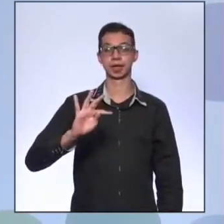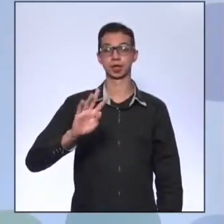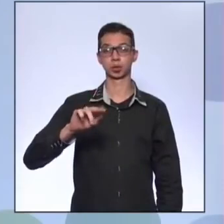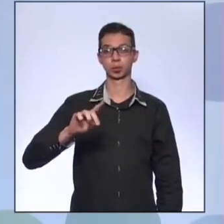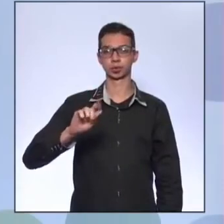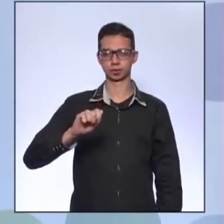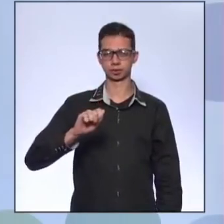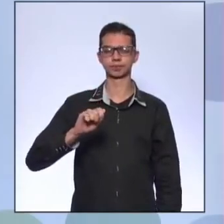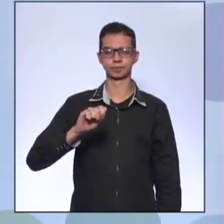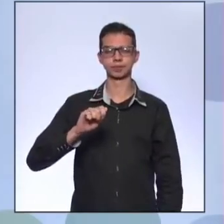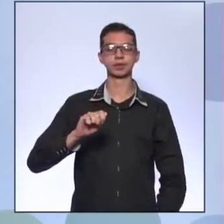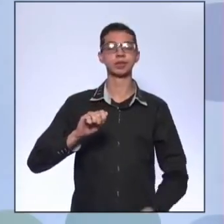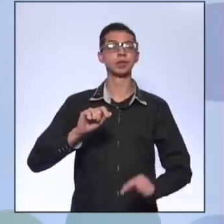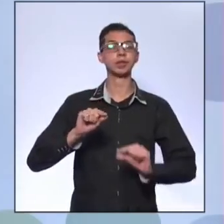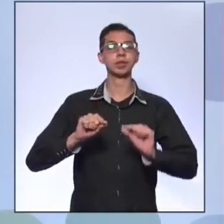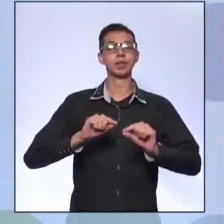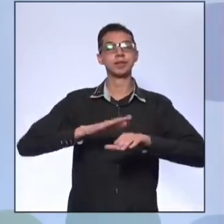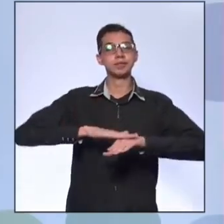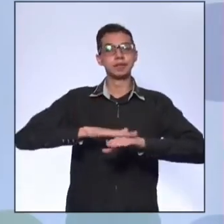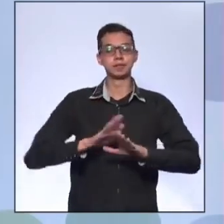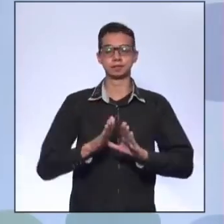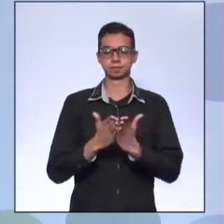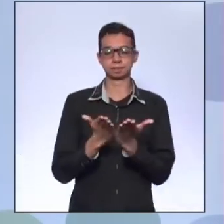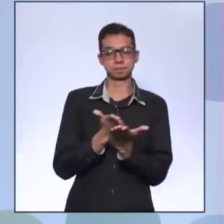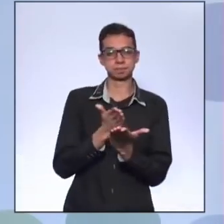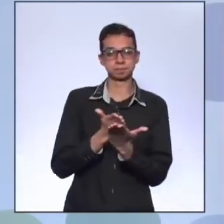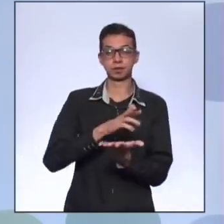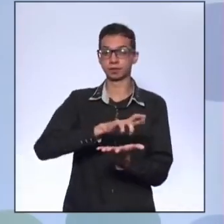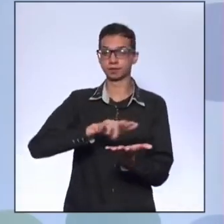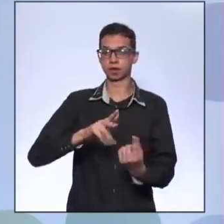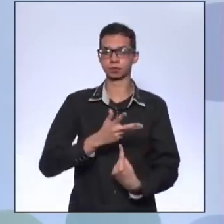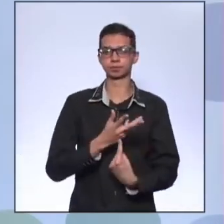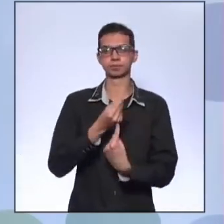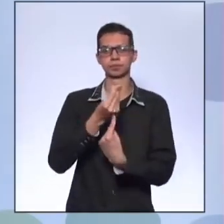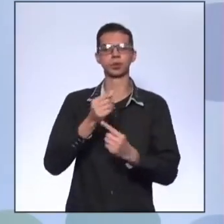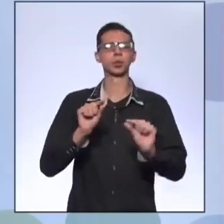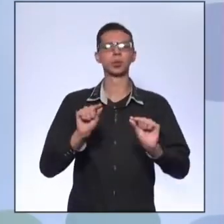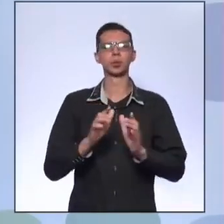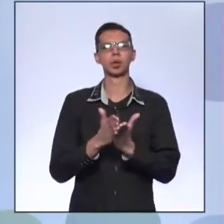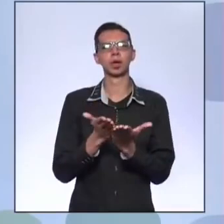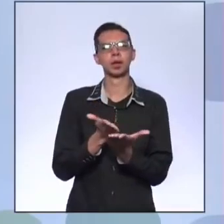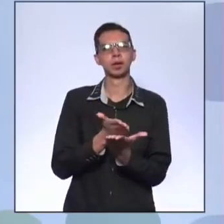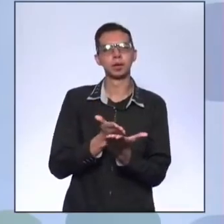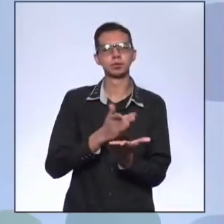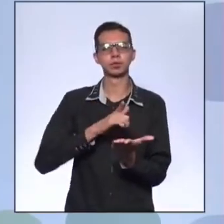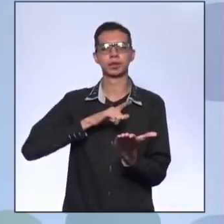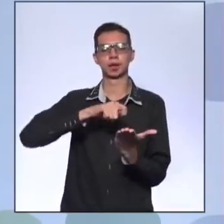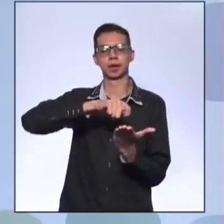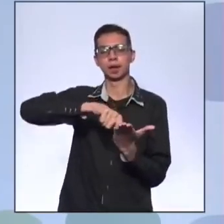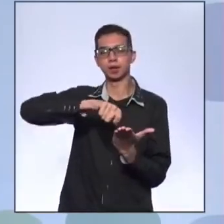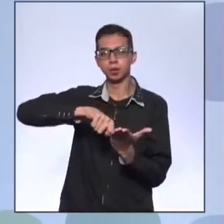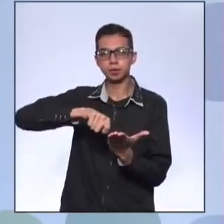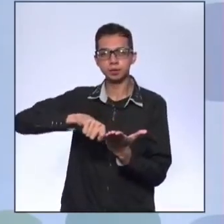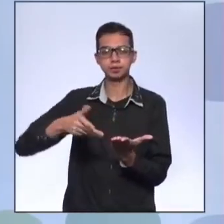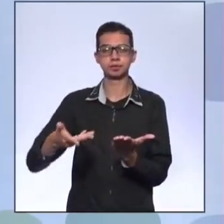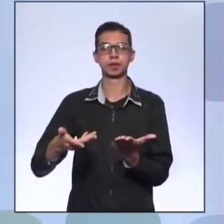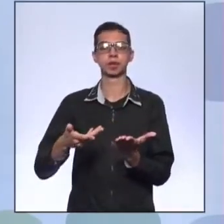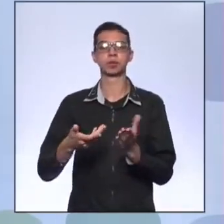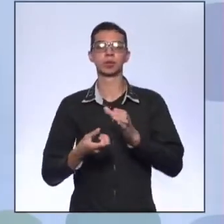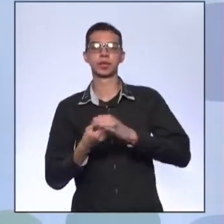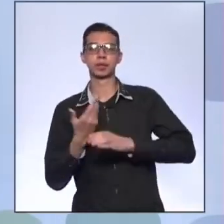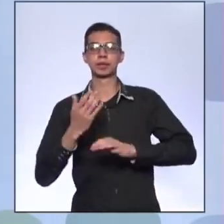de artista. O que é isso? São livros, tá? Onde anotações de processos de criação